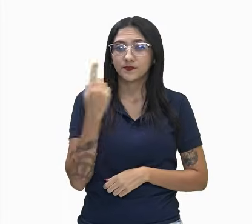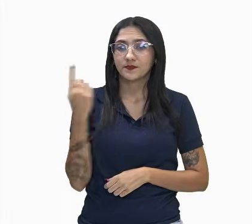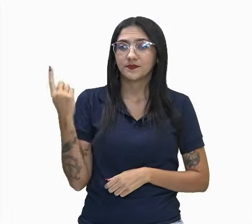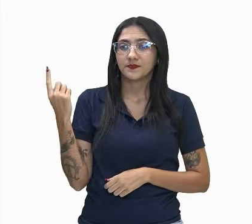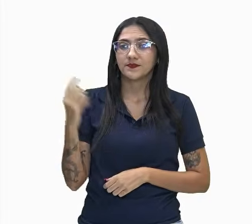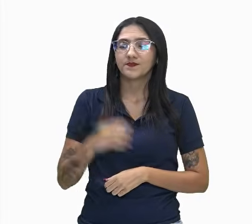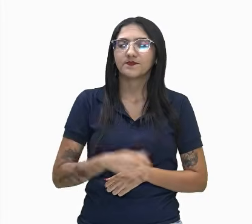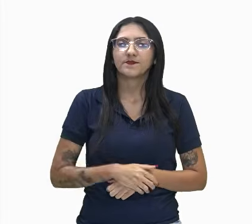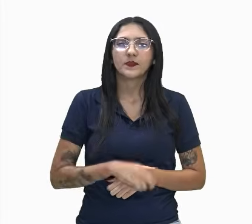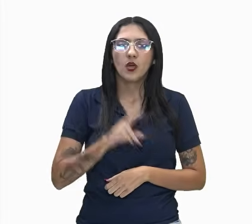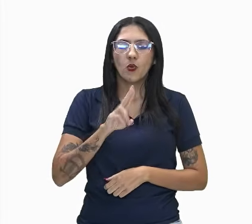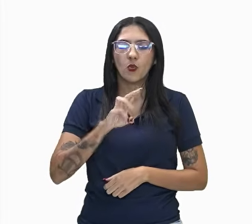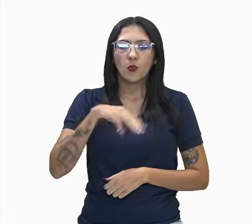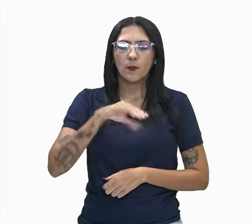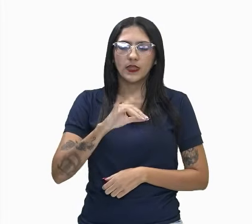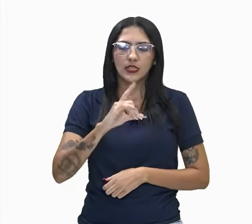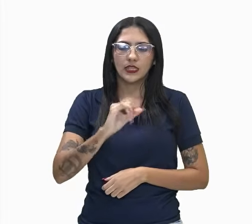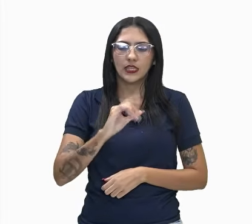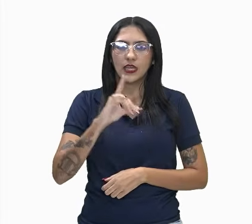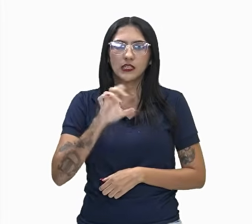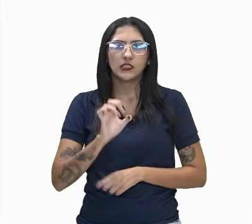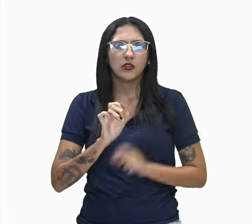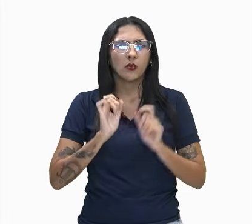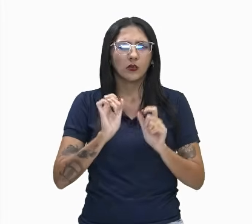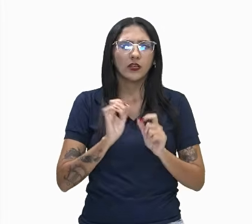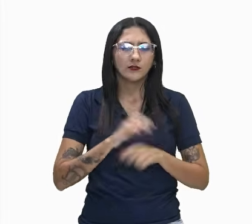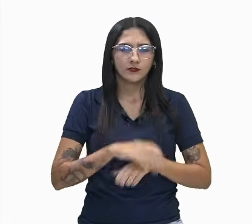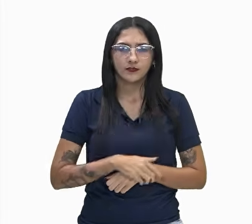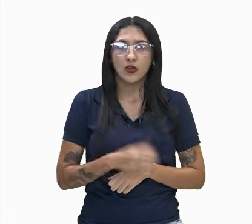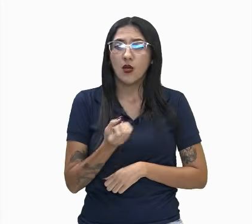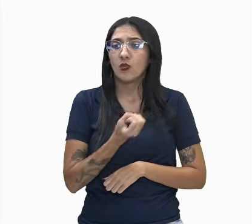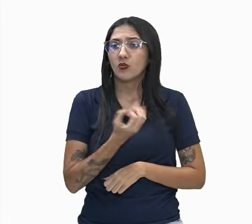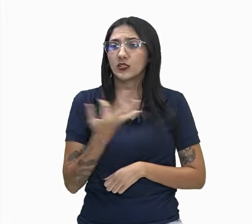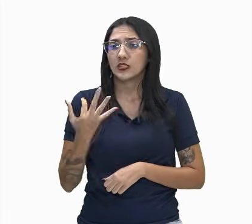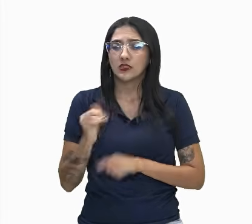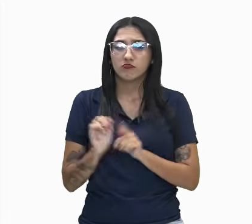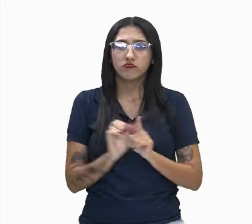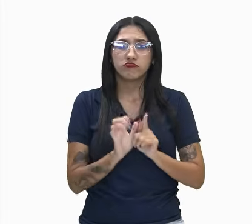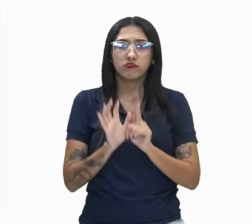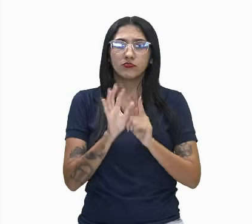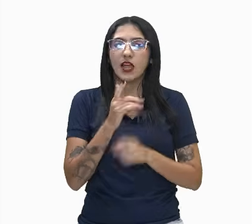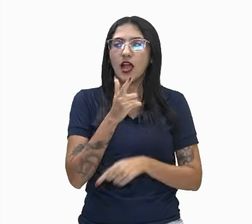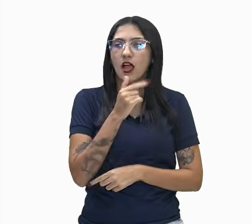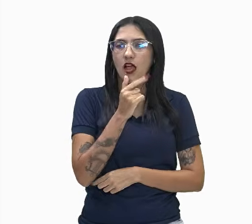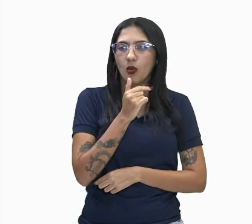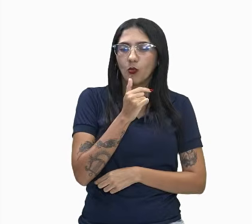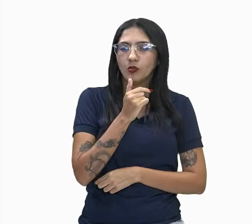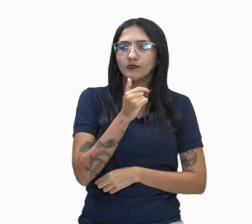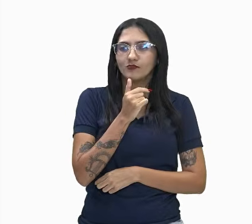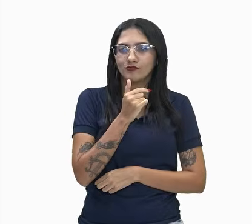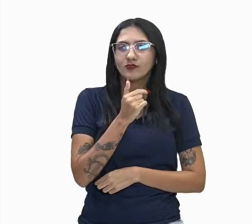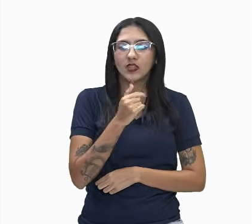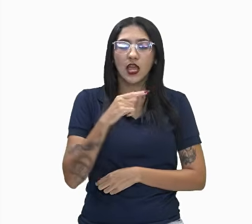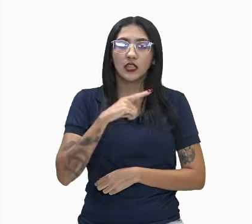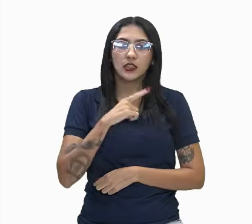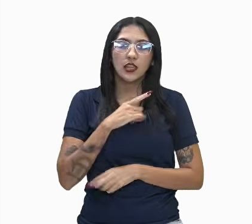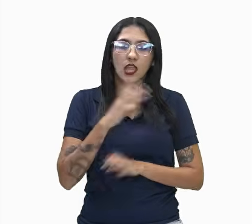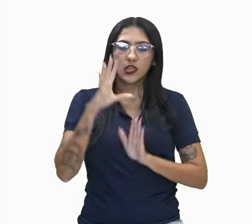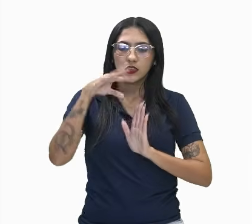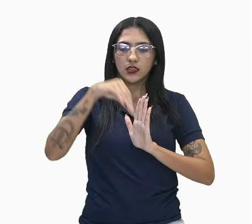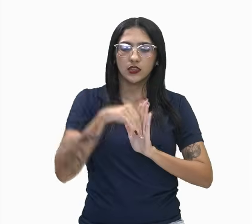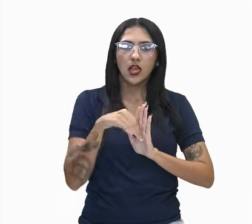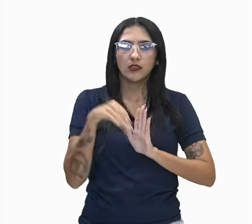A umidade atmosférica corresponde ao quê? Ao vapor de água, tá? Que a atmosfera ela contém